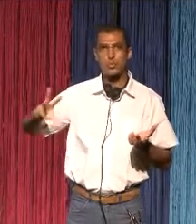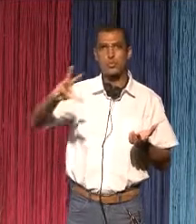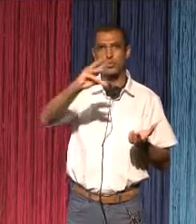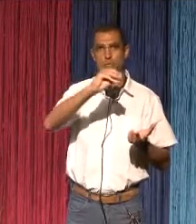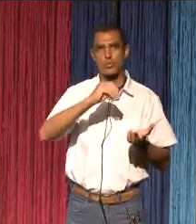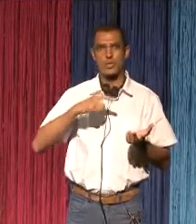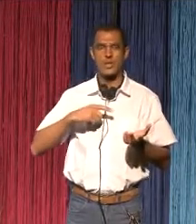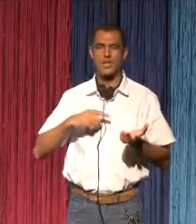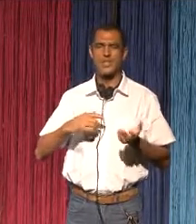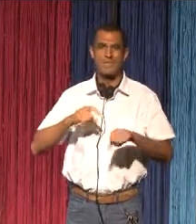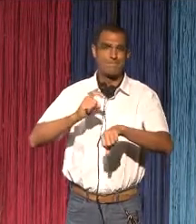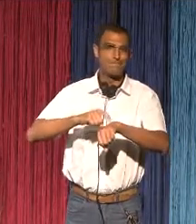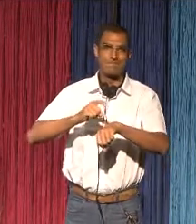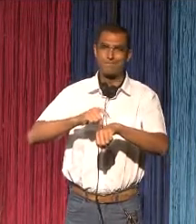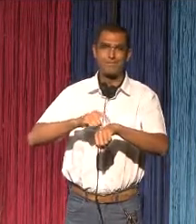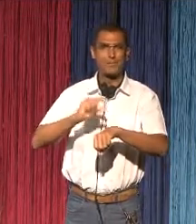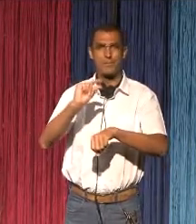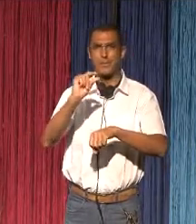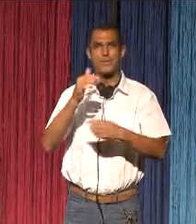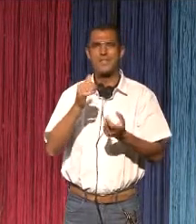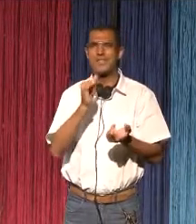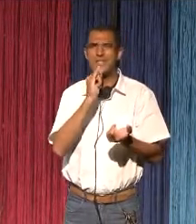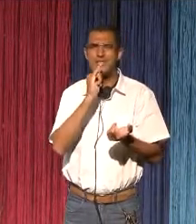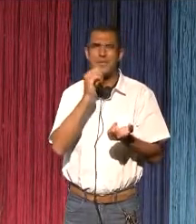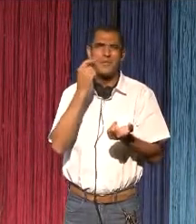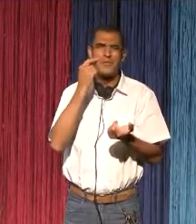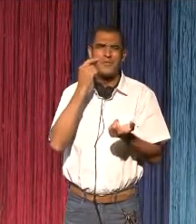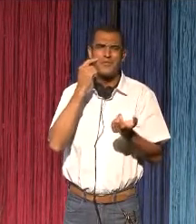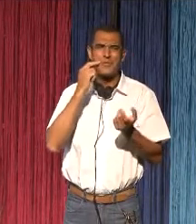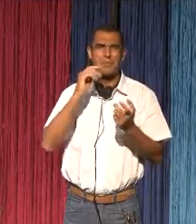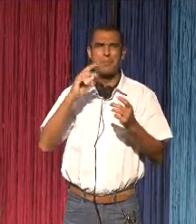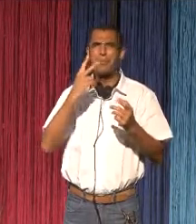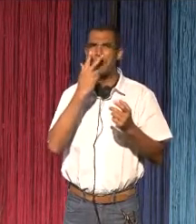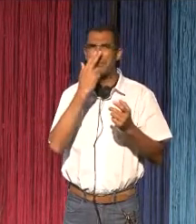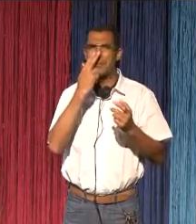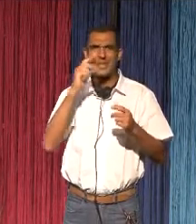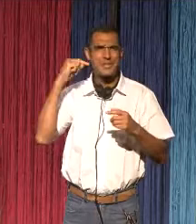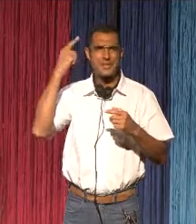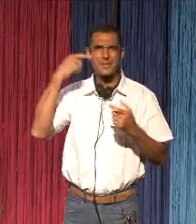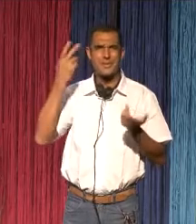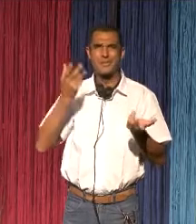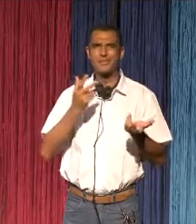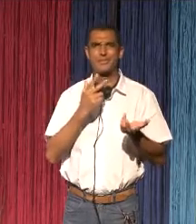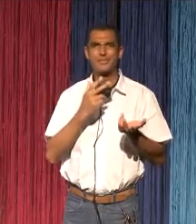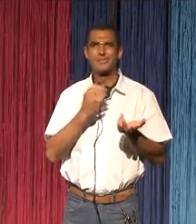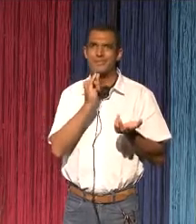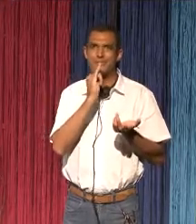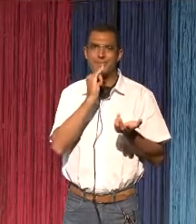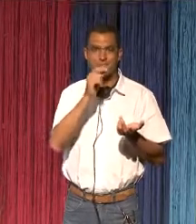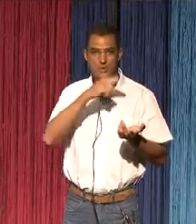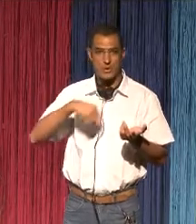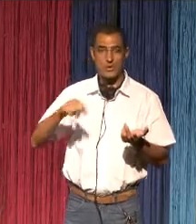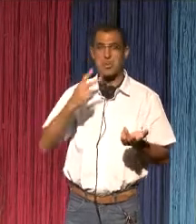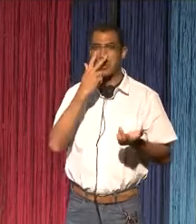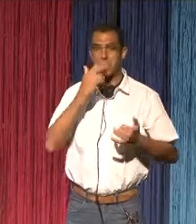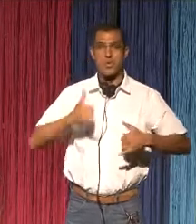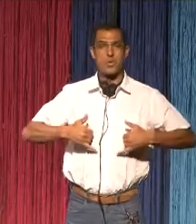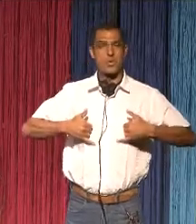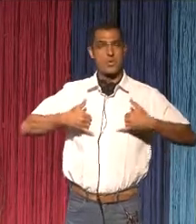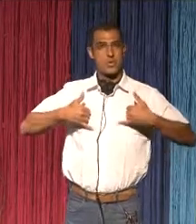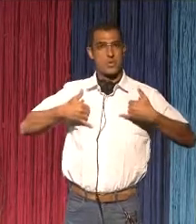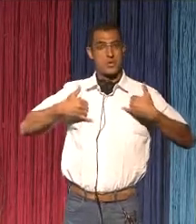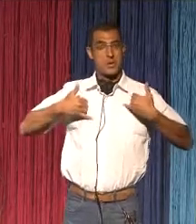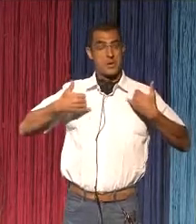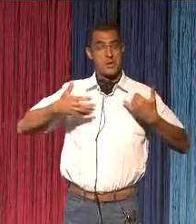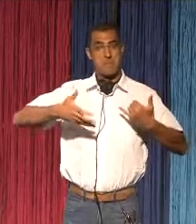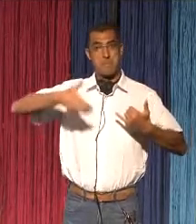ter tempo para falar para vocês, olha que loucura. Nós estamos, aparentemente, né, na nossa arrogância, no melhor dos